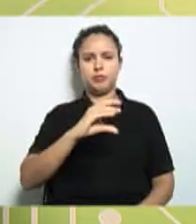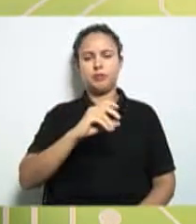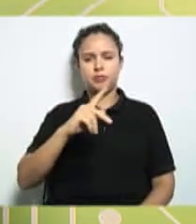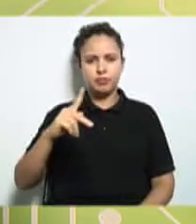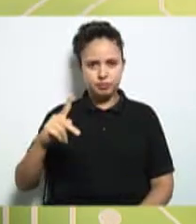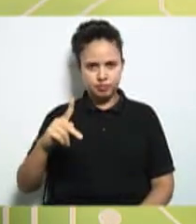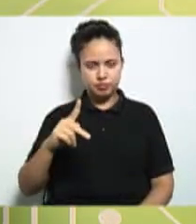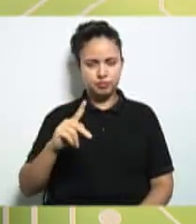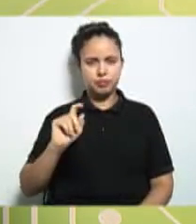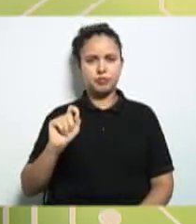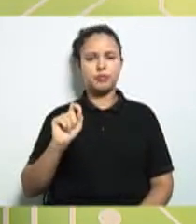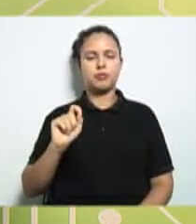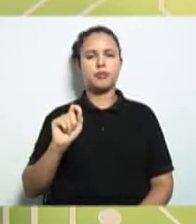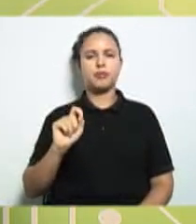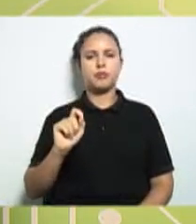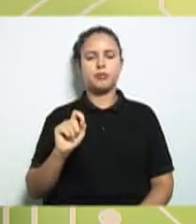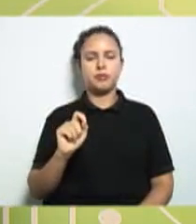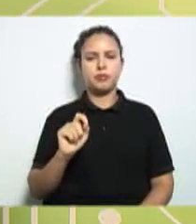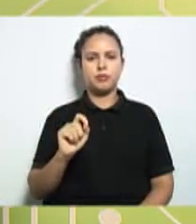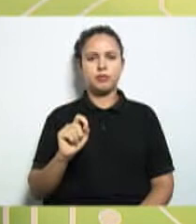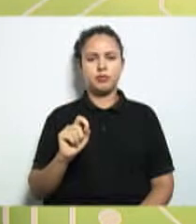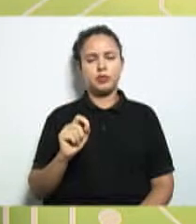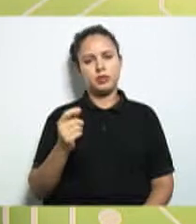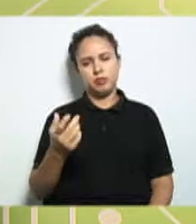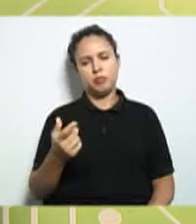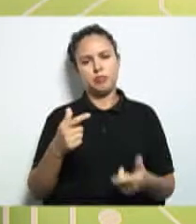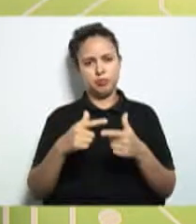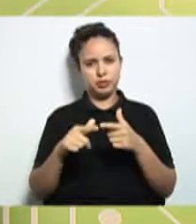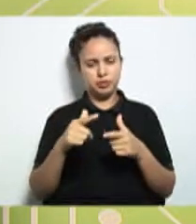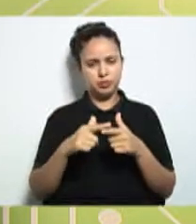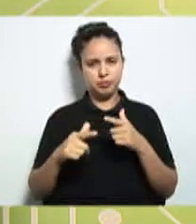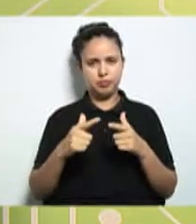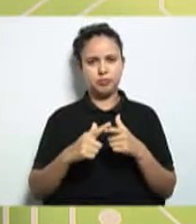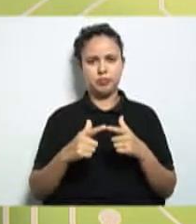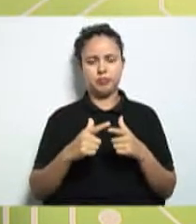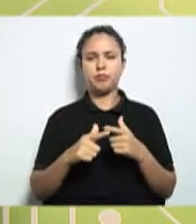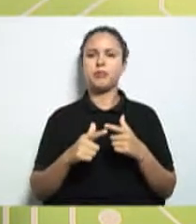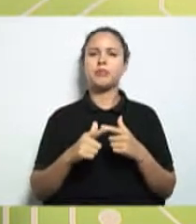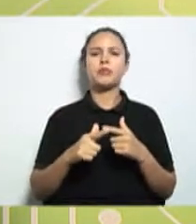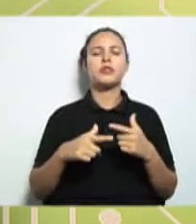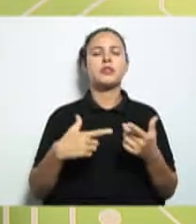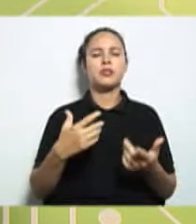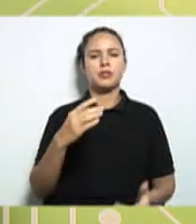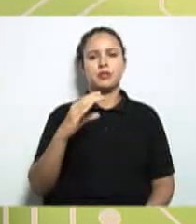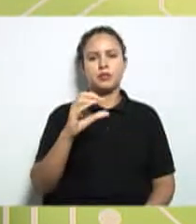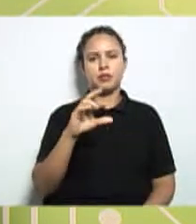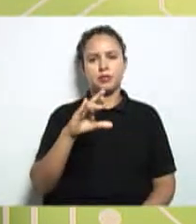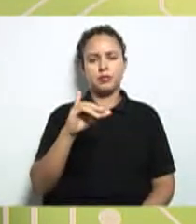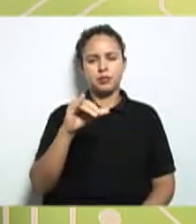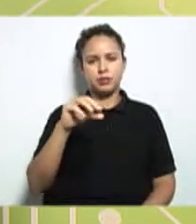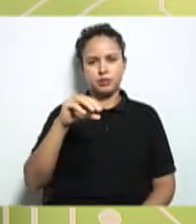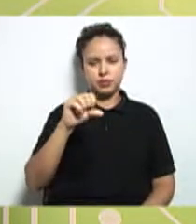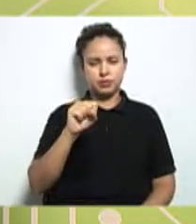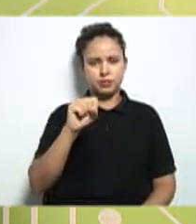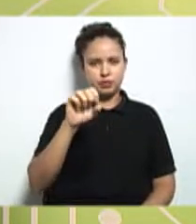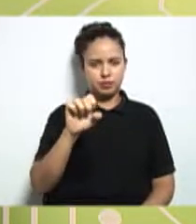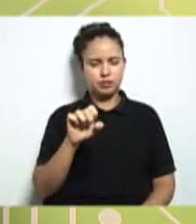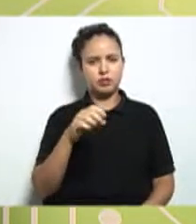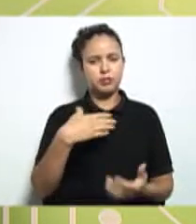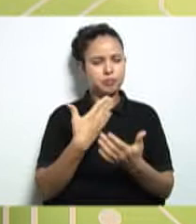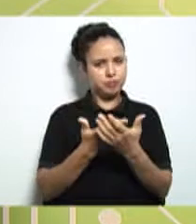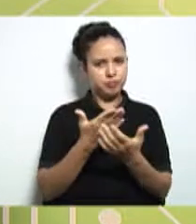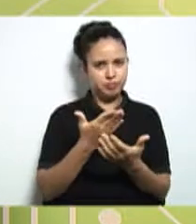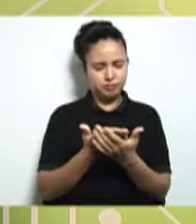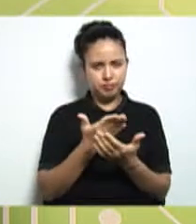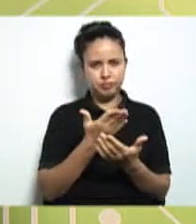cooperativa está, vamos supor, em crise. Aí você vai fazer um estudo, por exemplo, baseado